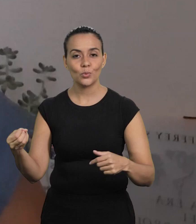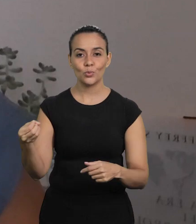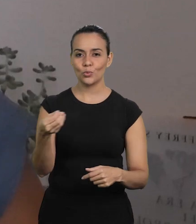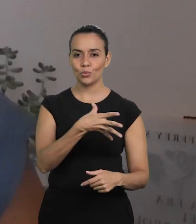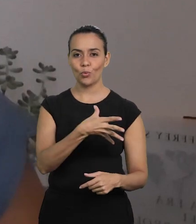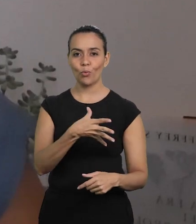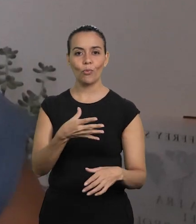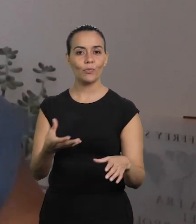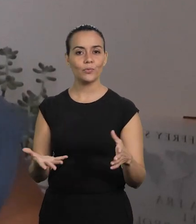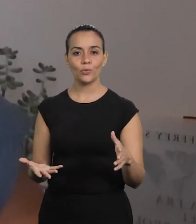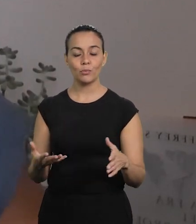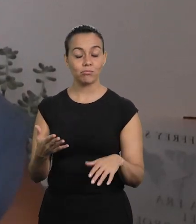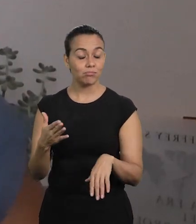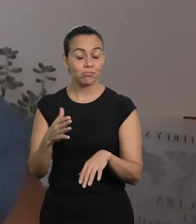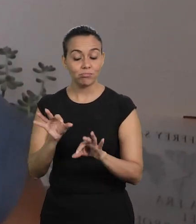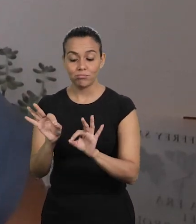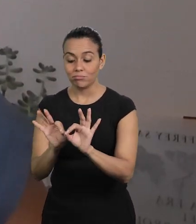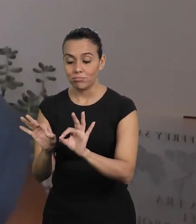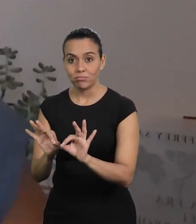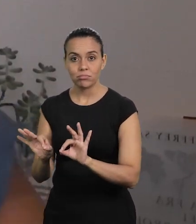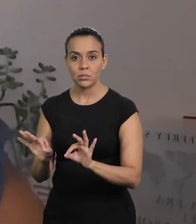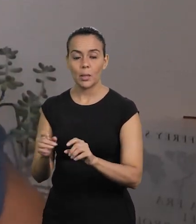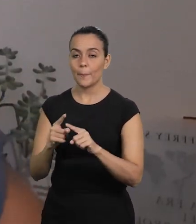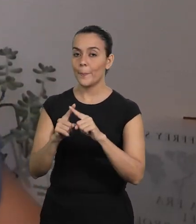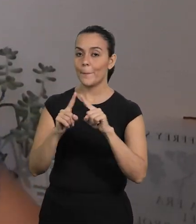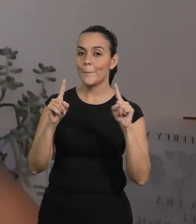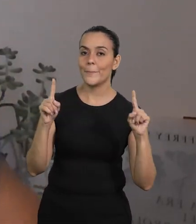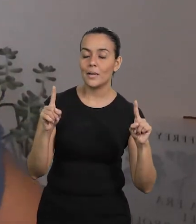ser menos